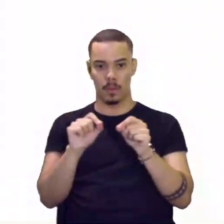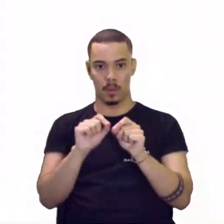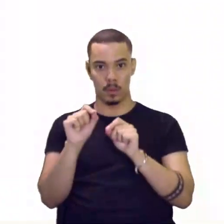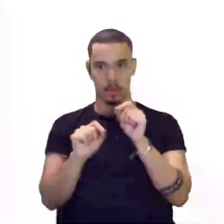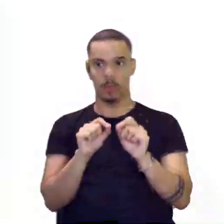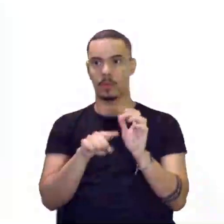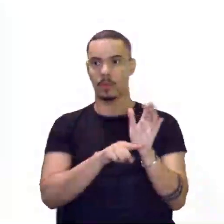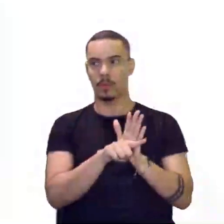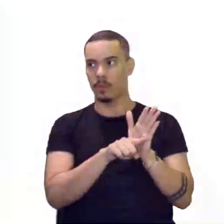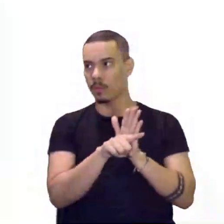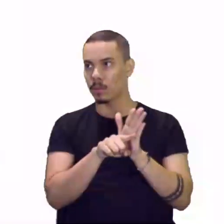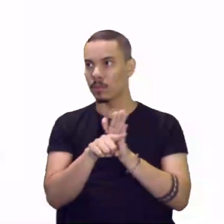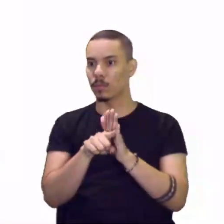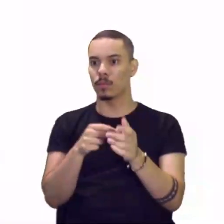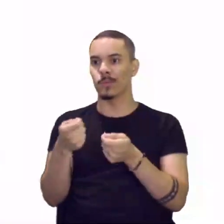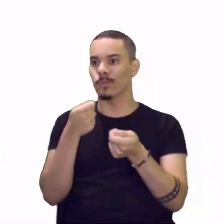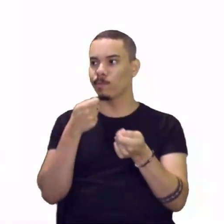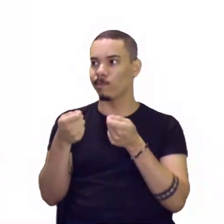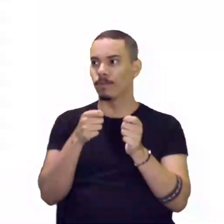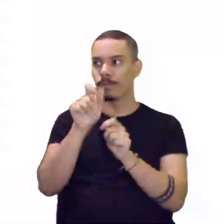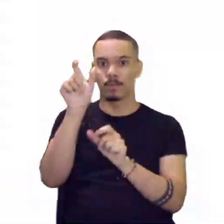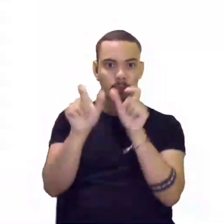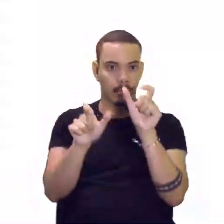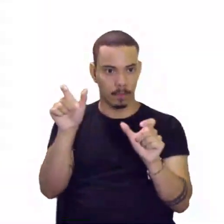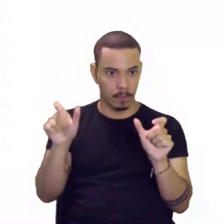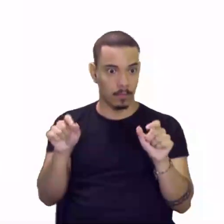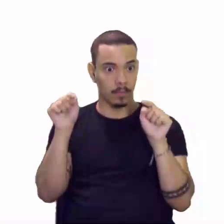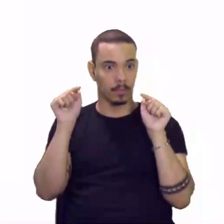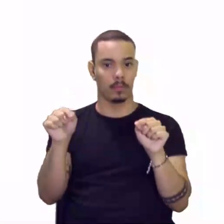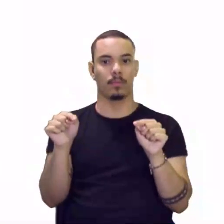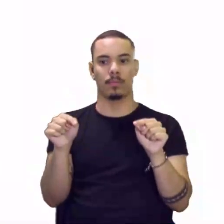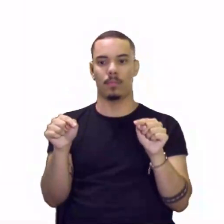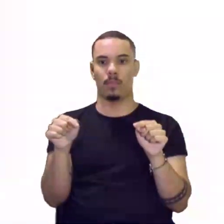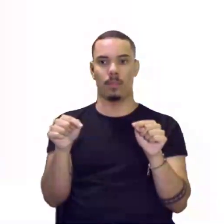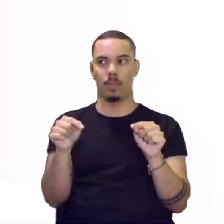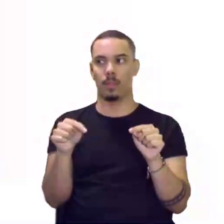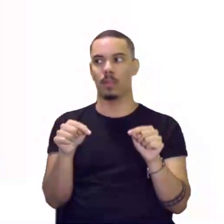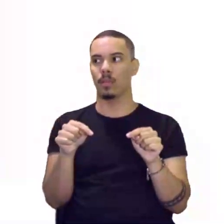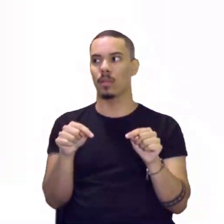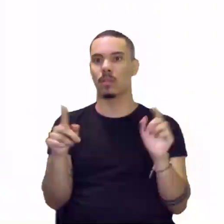de dados, né? E que esses dados vão ser